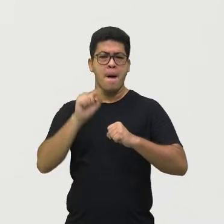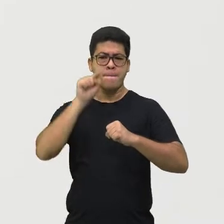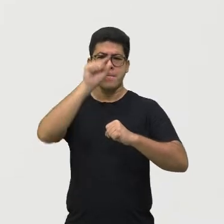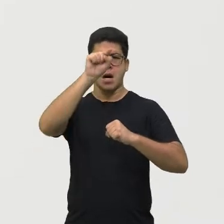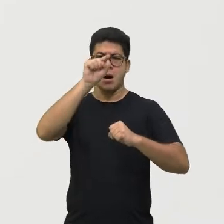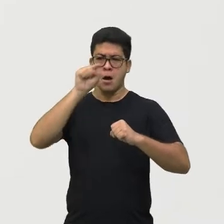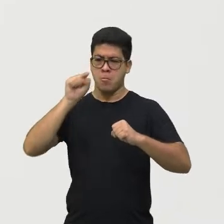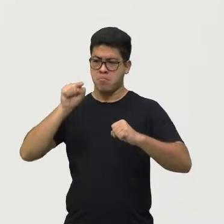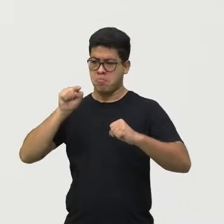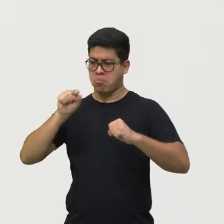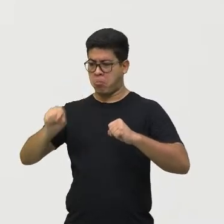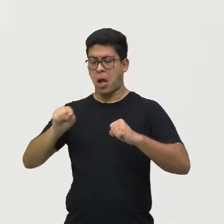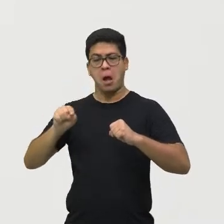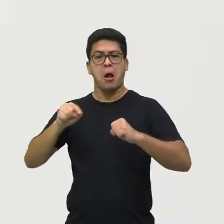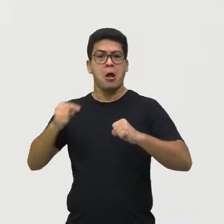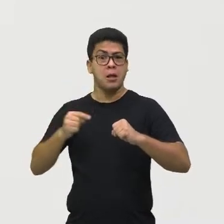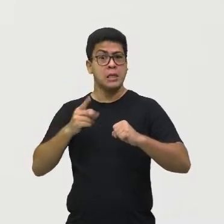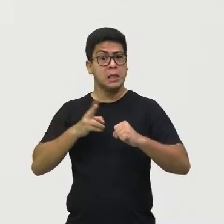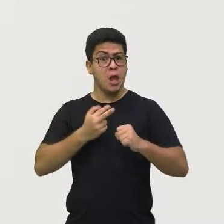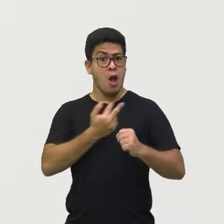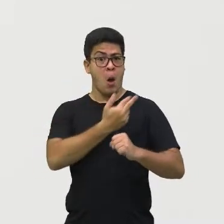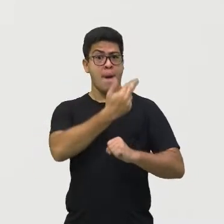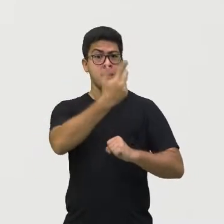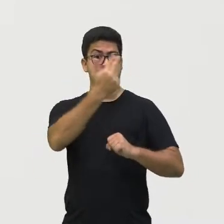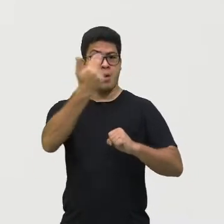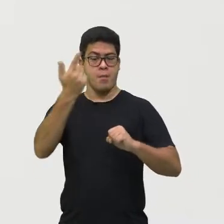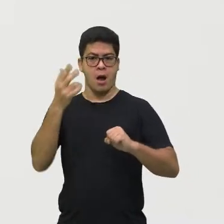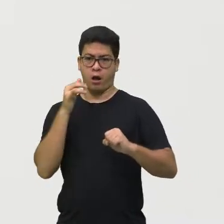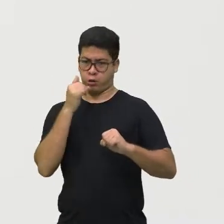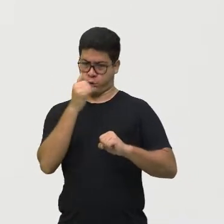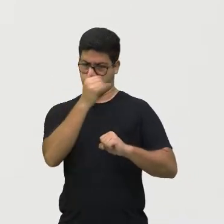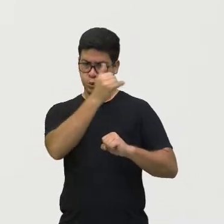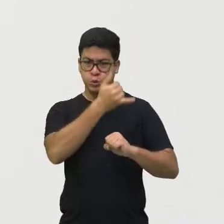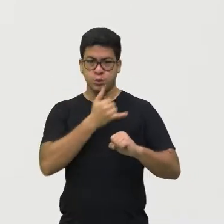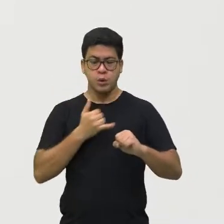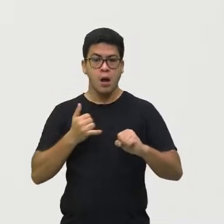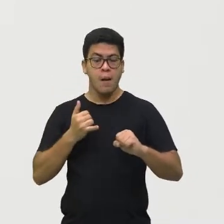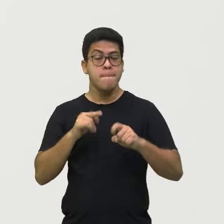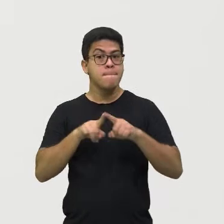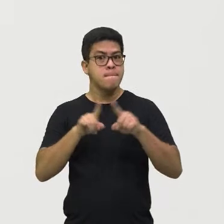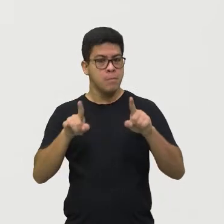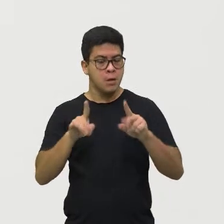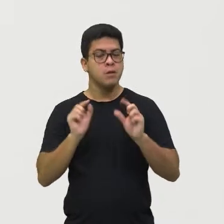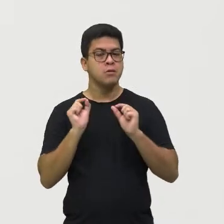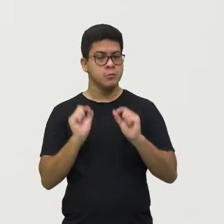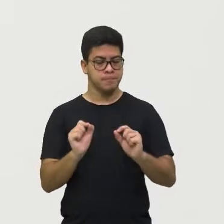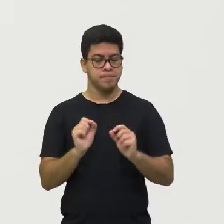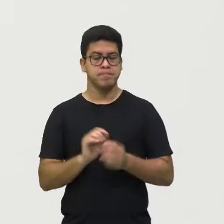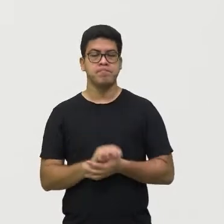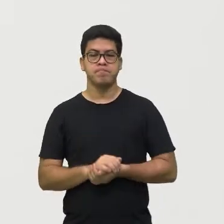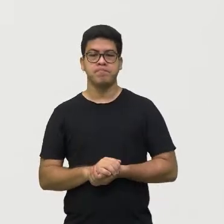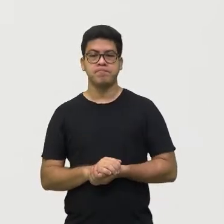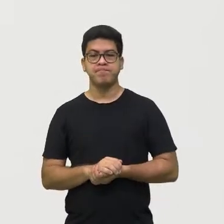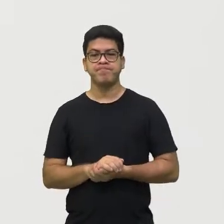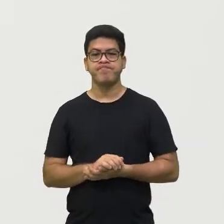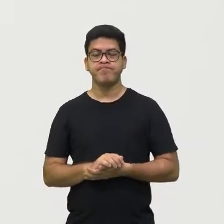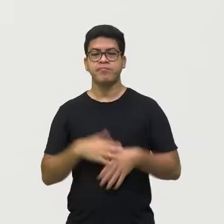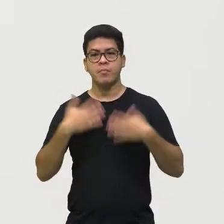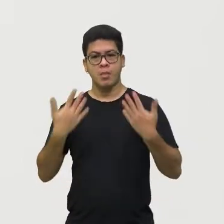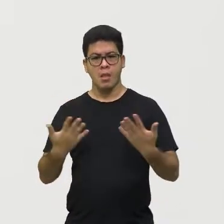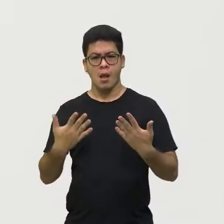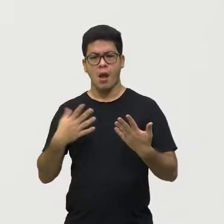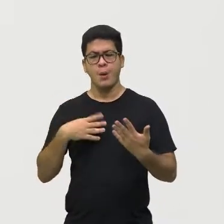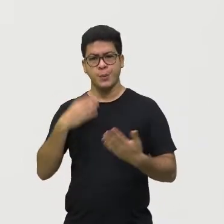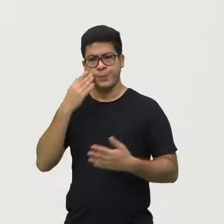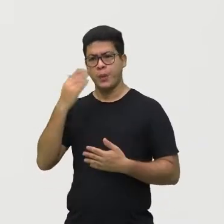aqui, elas vão ter o mesmo potencial elétrico. Por isso que elas são chamadas de linhas equipotenciais. Aqui eu tenho o caso de duas